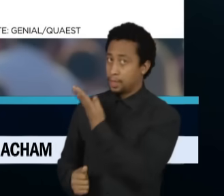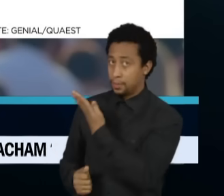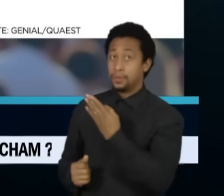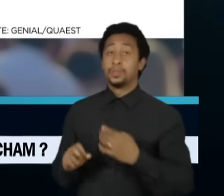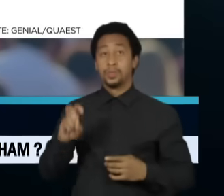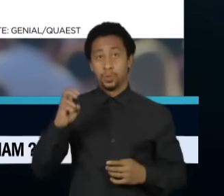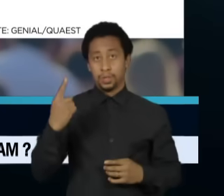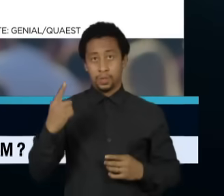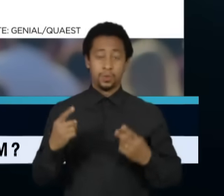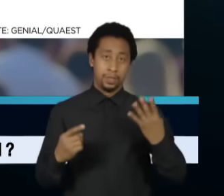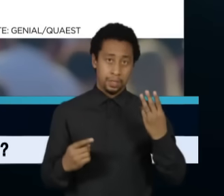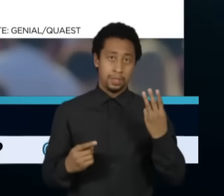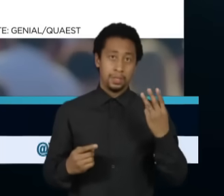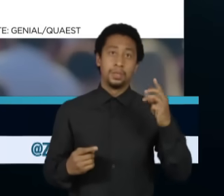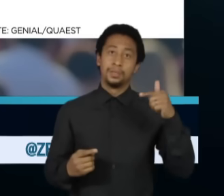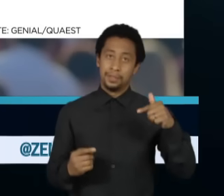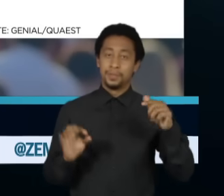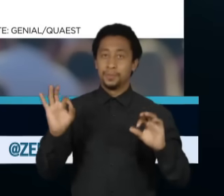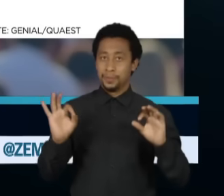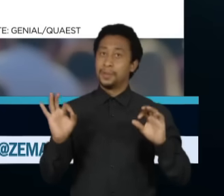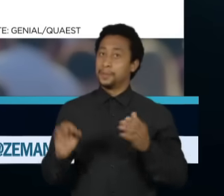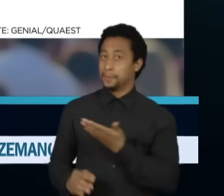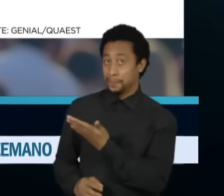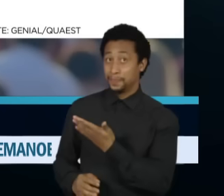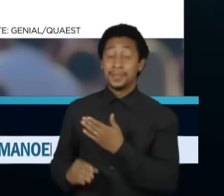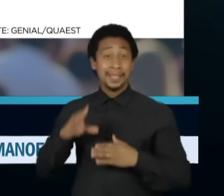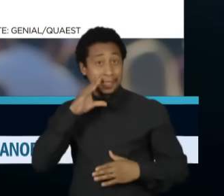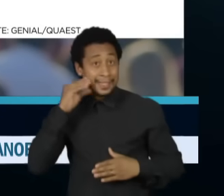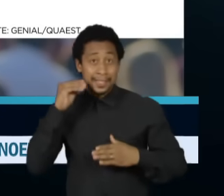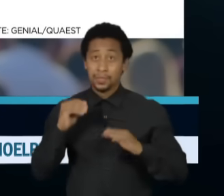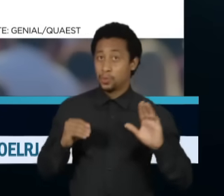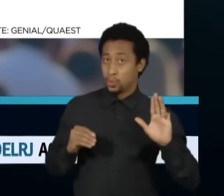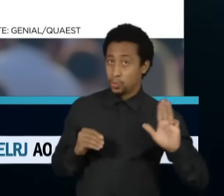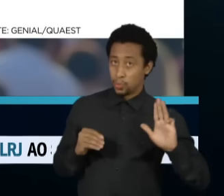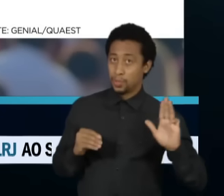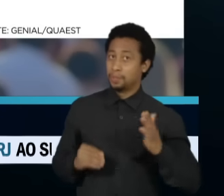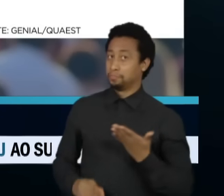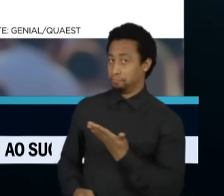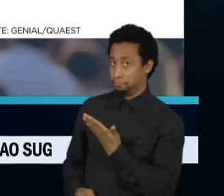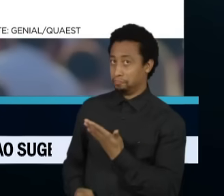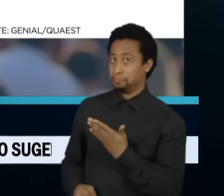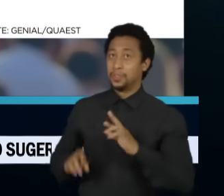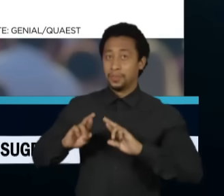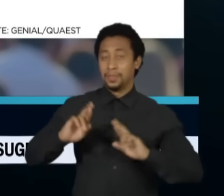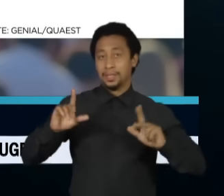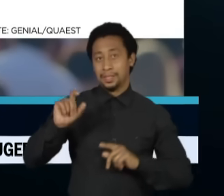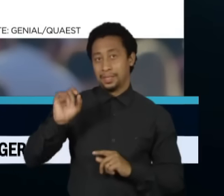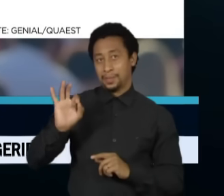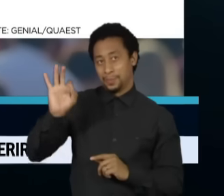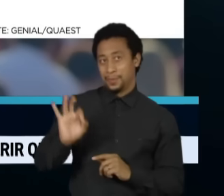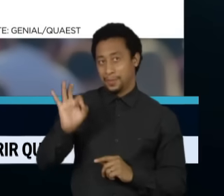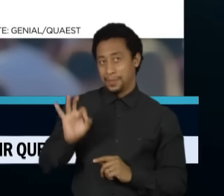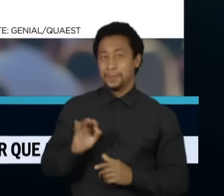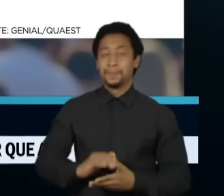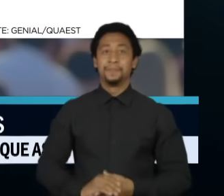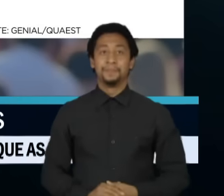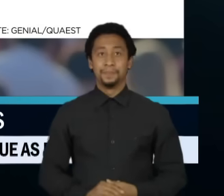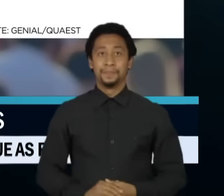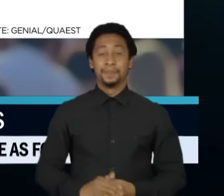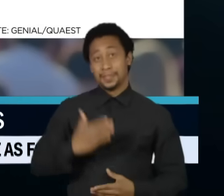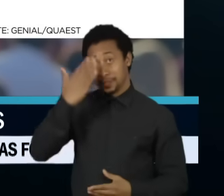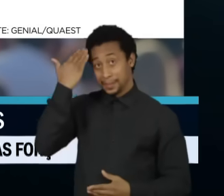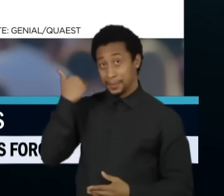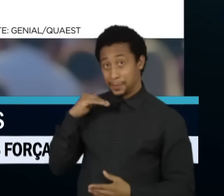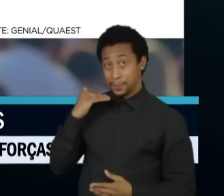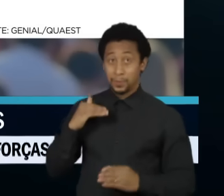37. Contra Ciro. A diferença aumenta 10 pontos percentuais por 51 a 27%. Em relação a